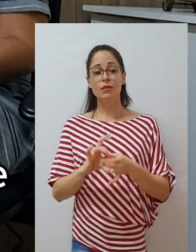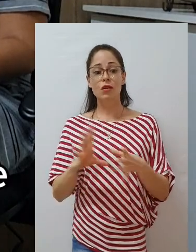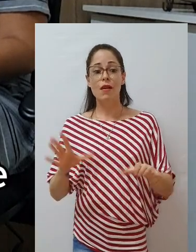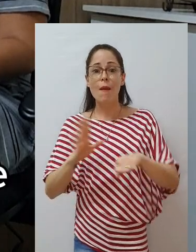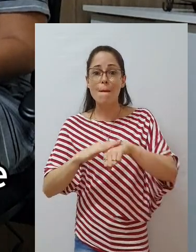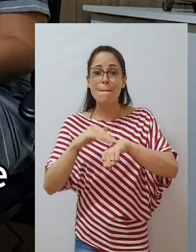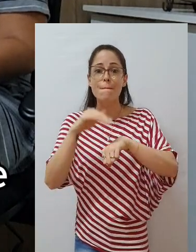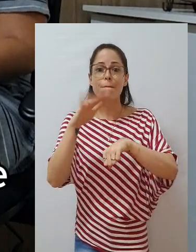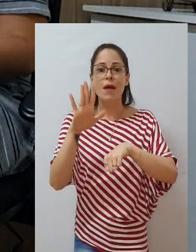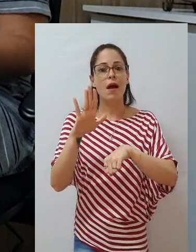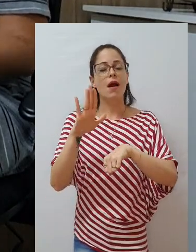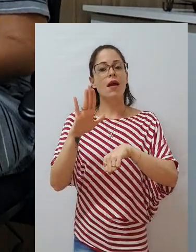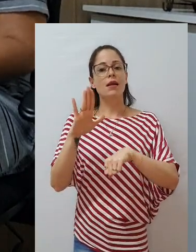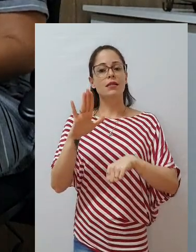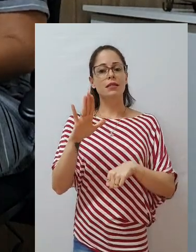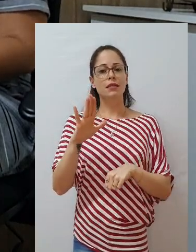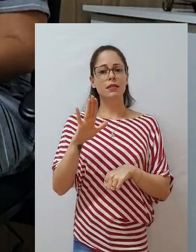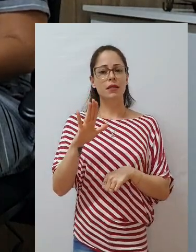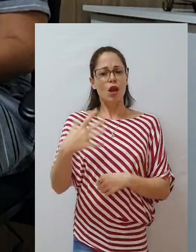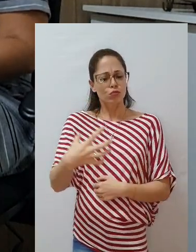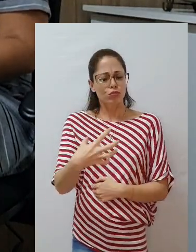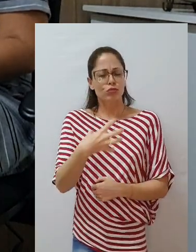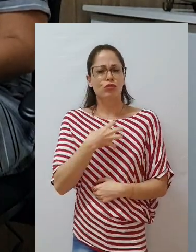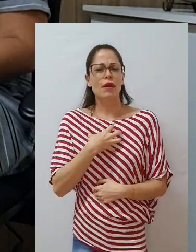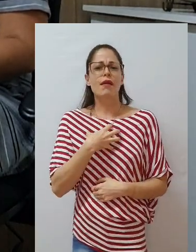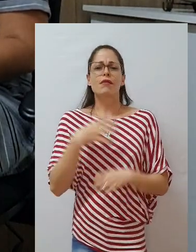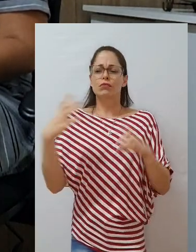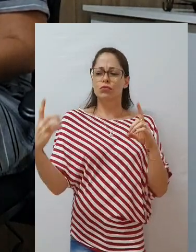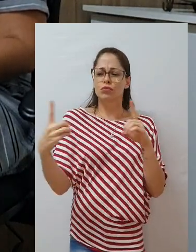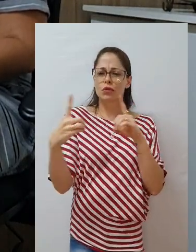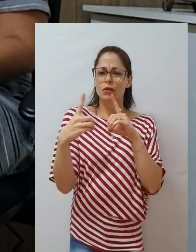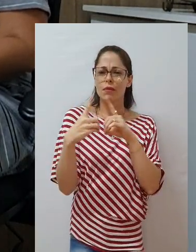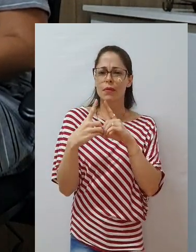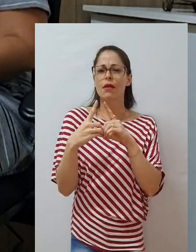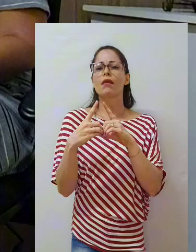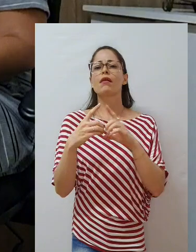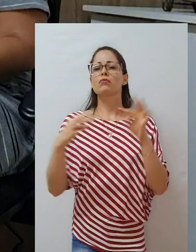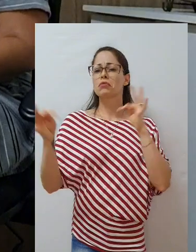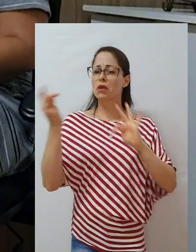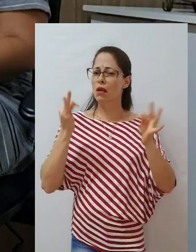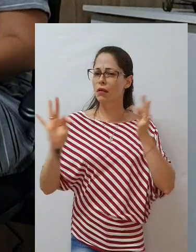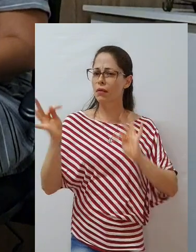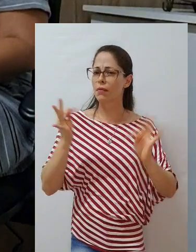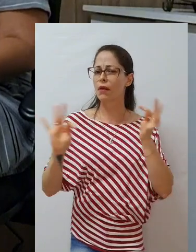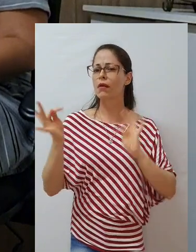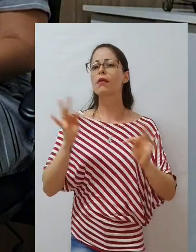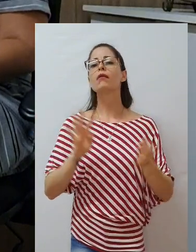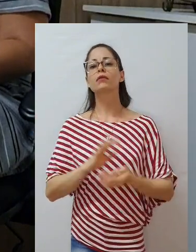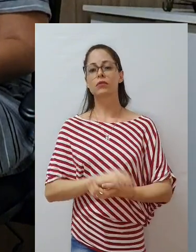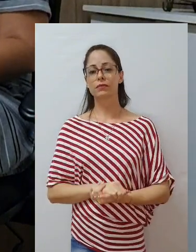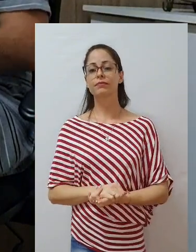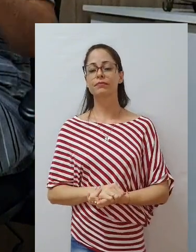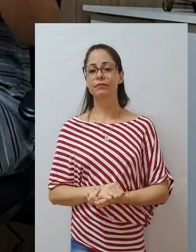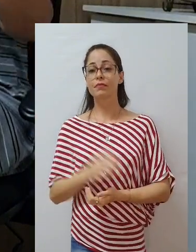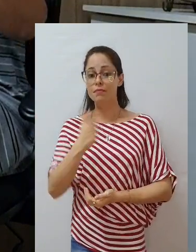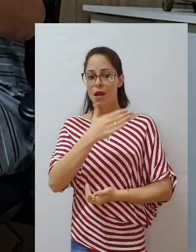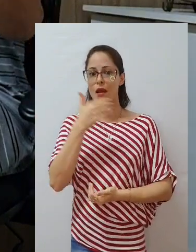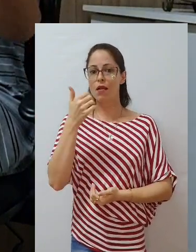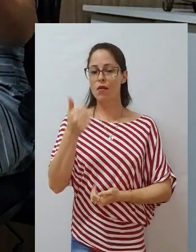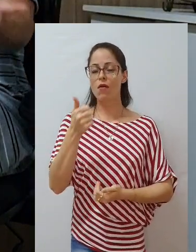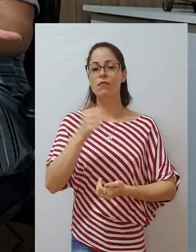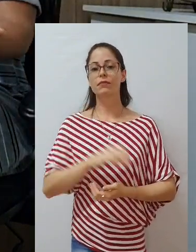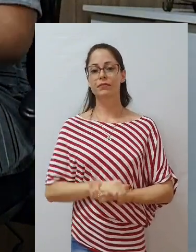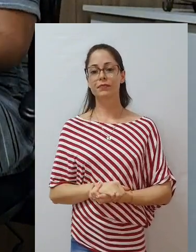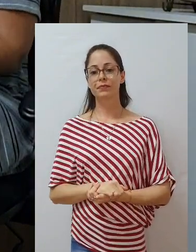quê? Mais formas de tratamentos, né? Mais sucesso nos diagnósticos, nos tratamentos,